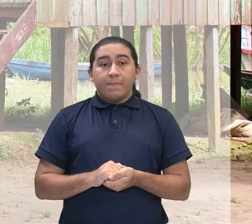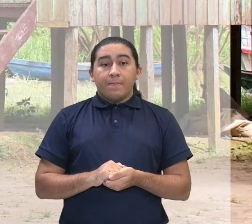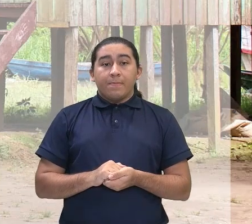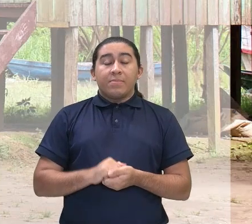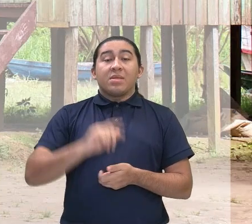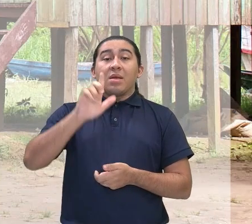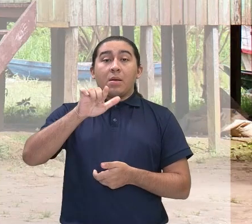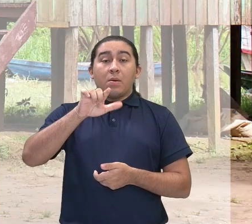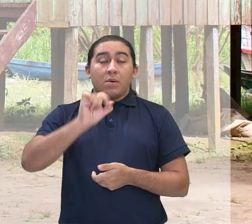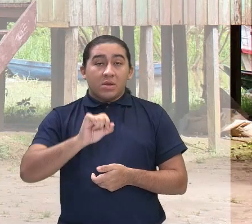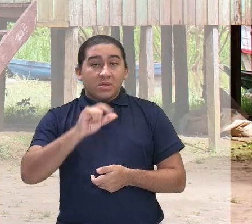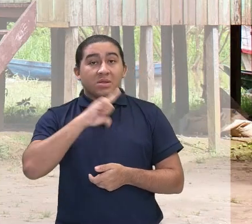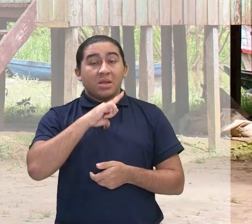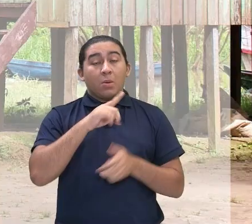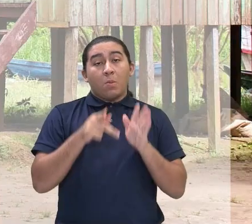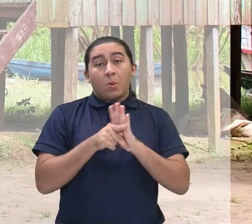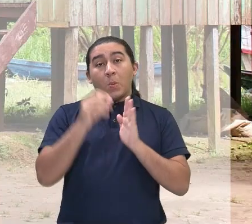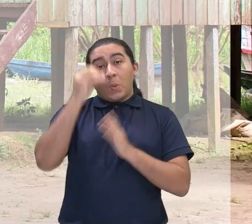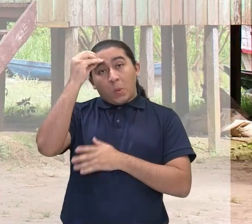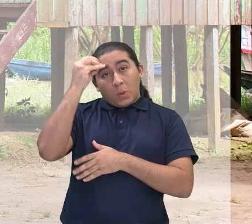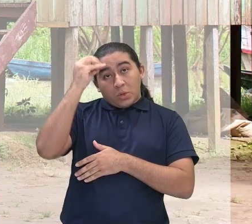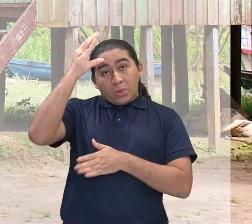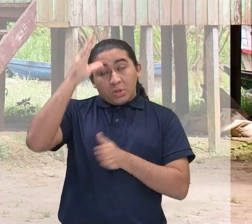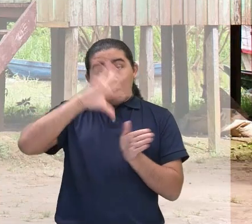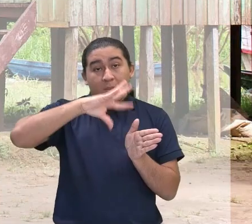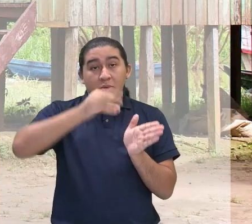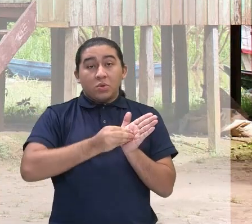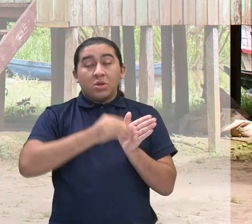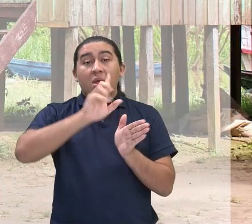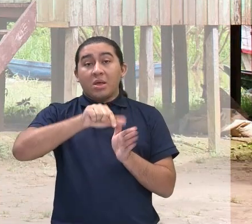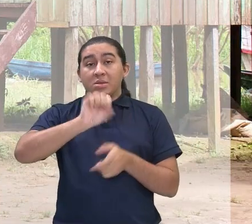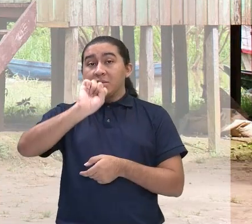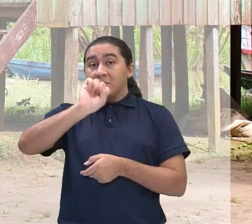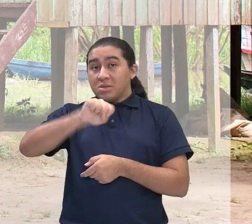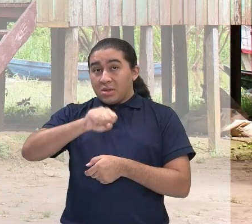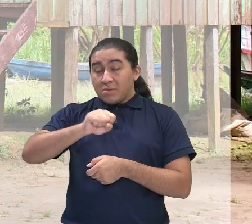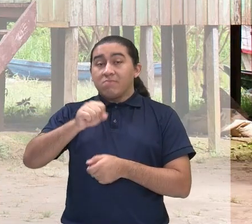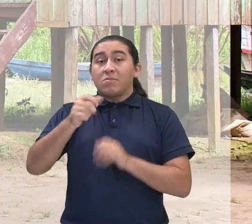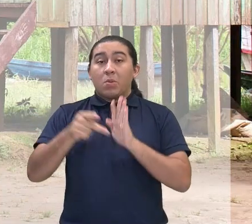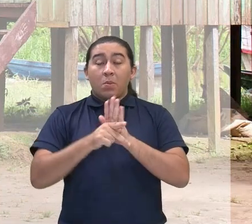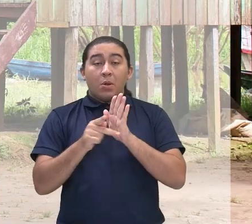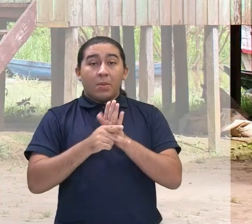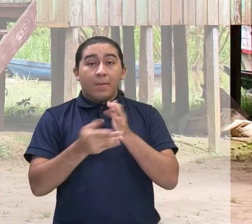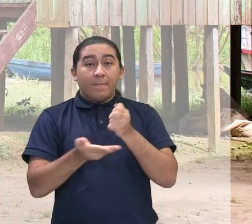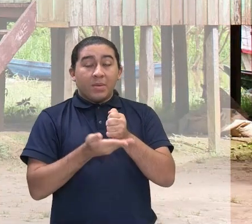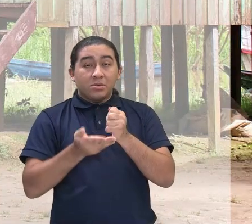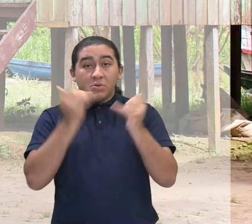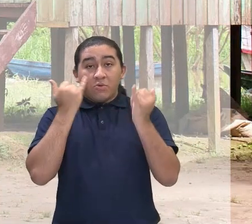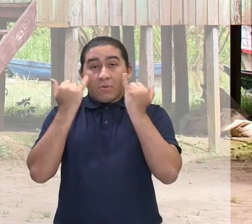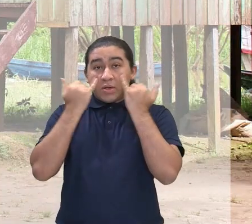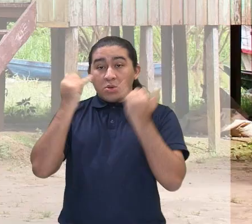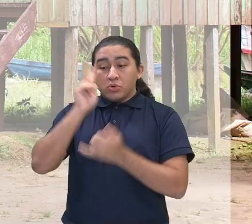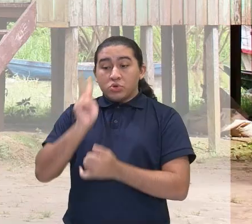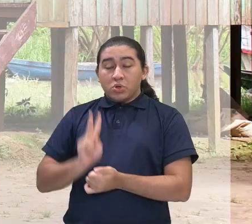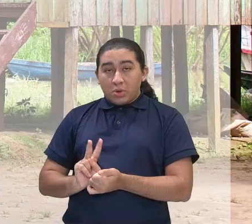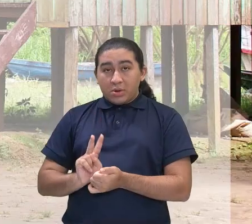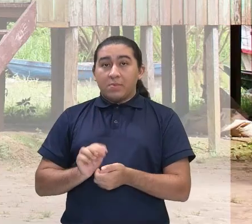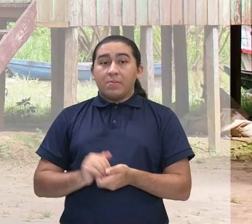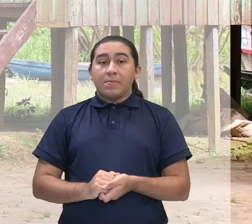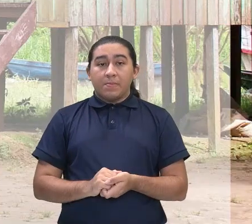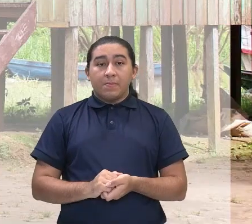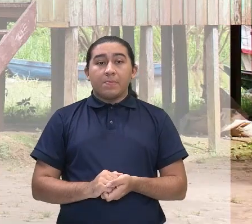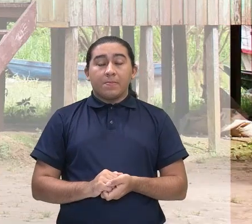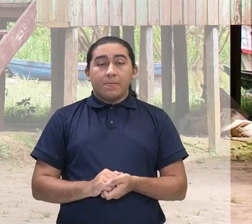amazônico. E sim, é considerado uma fonte histórica material. Então, você